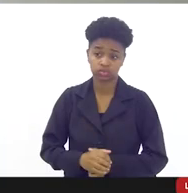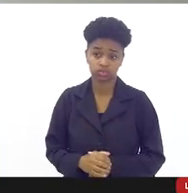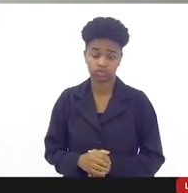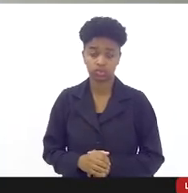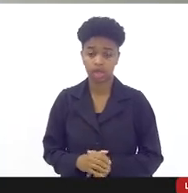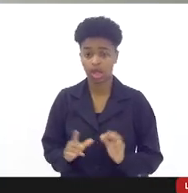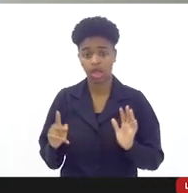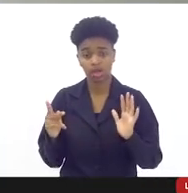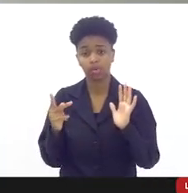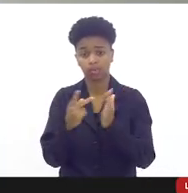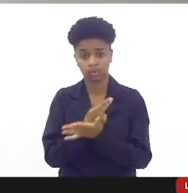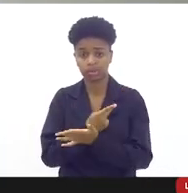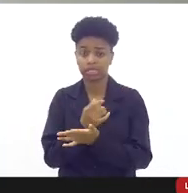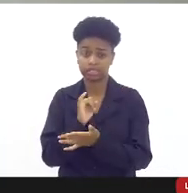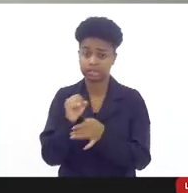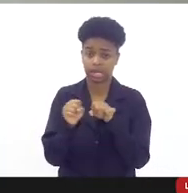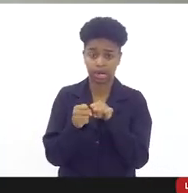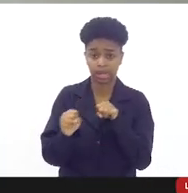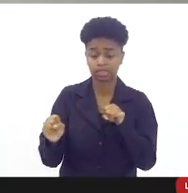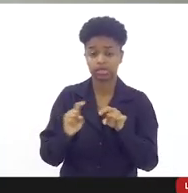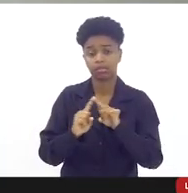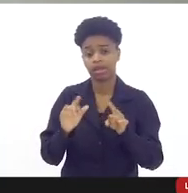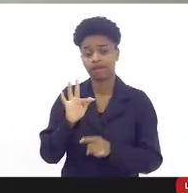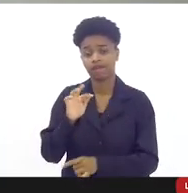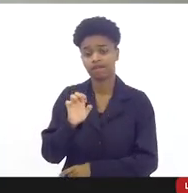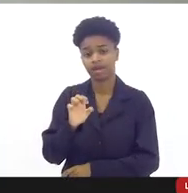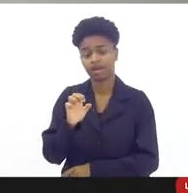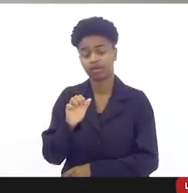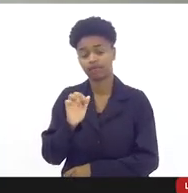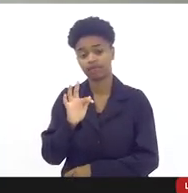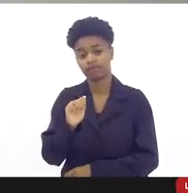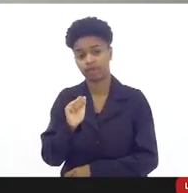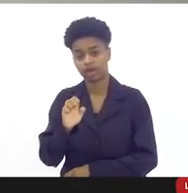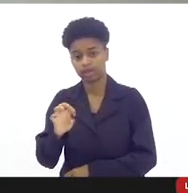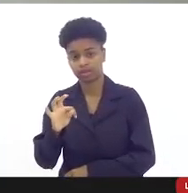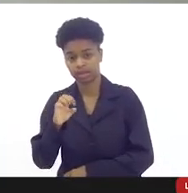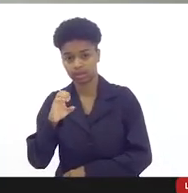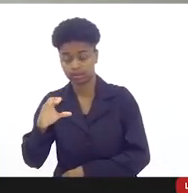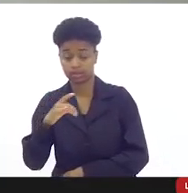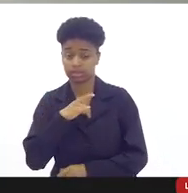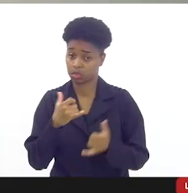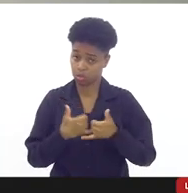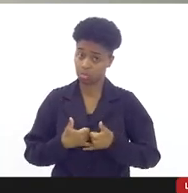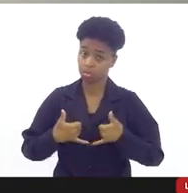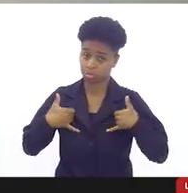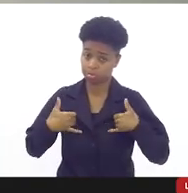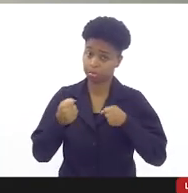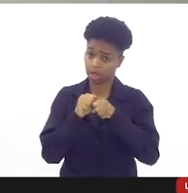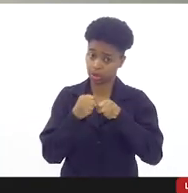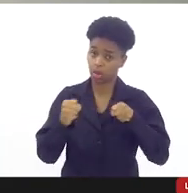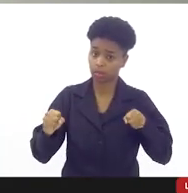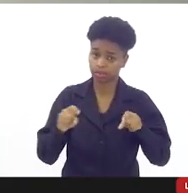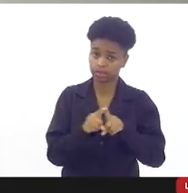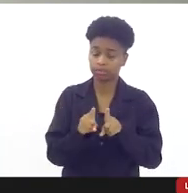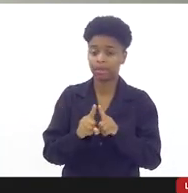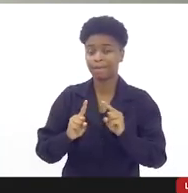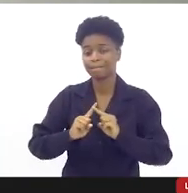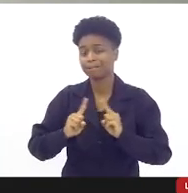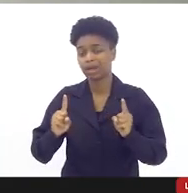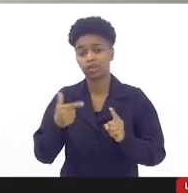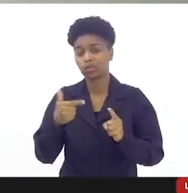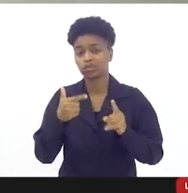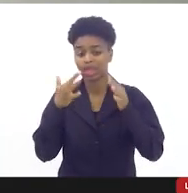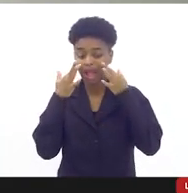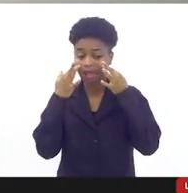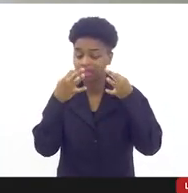acontece quando é grande é para ir até que tem o orgulho de ser muito grande mas ela não tem